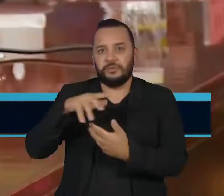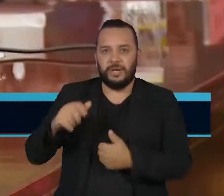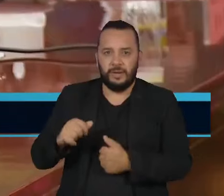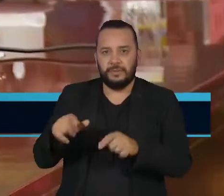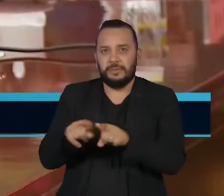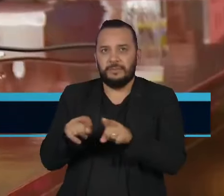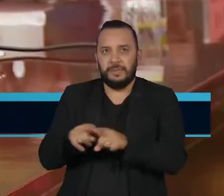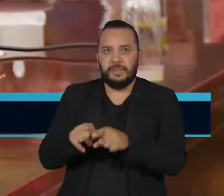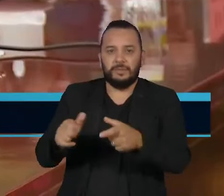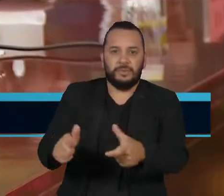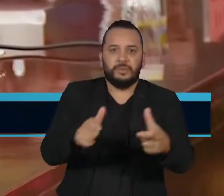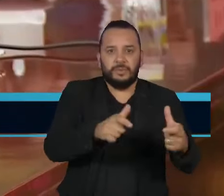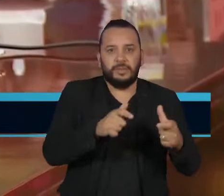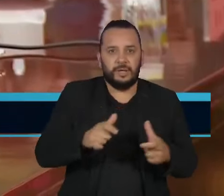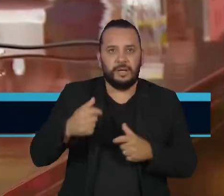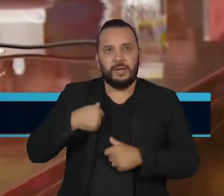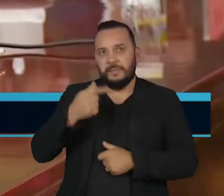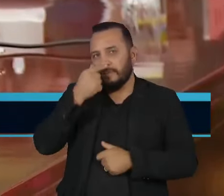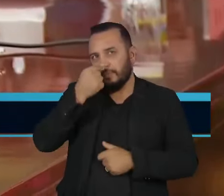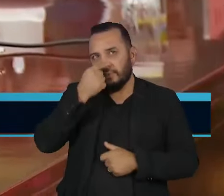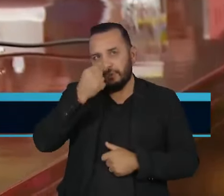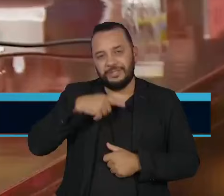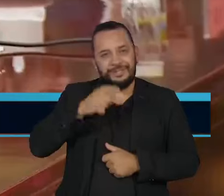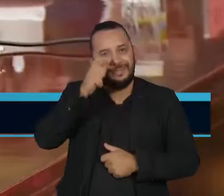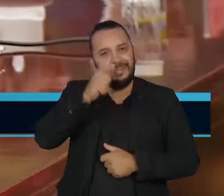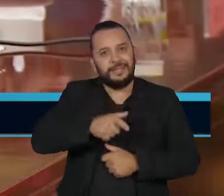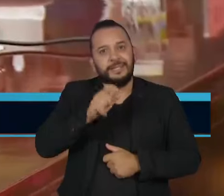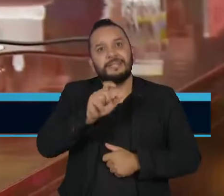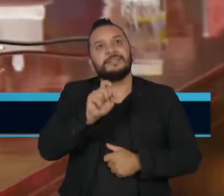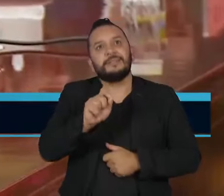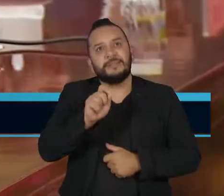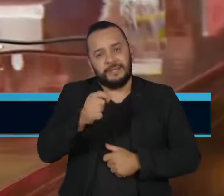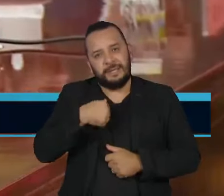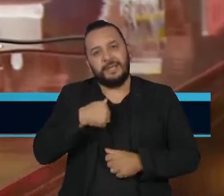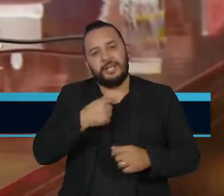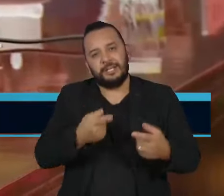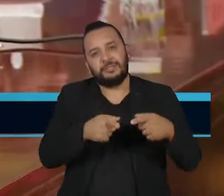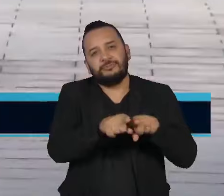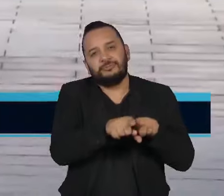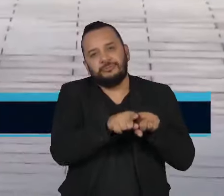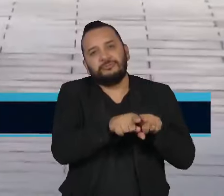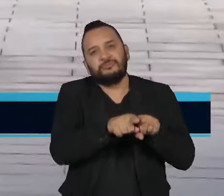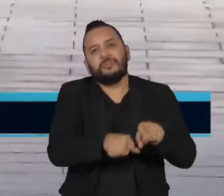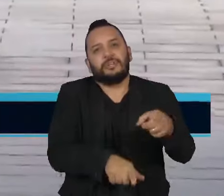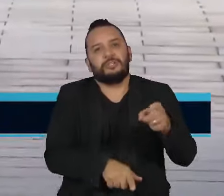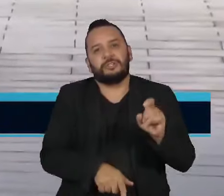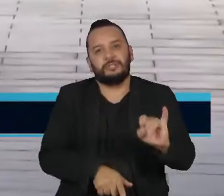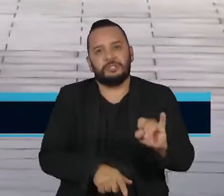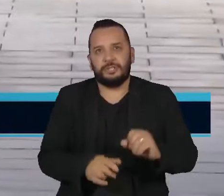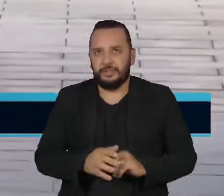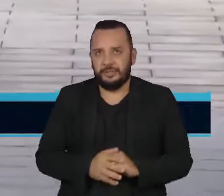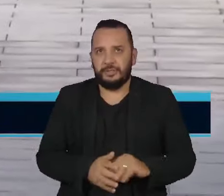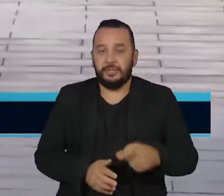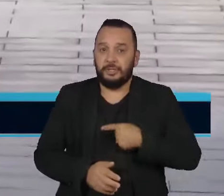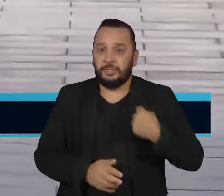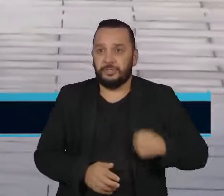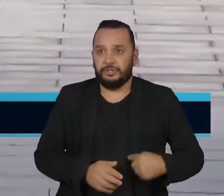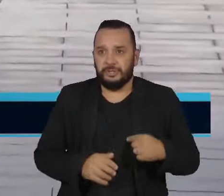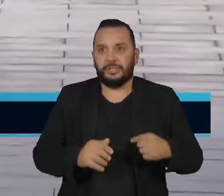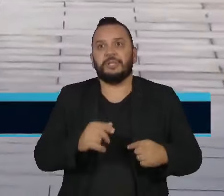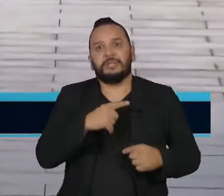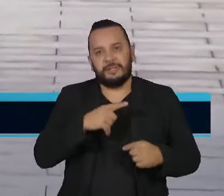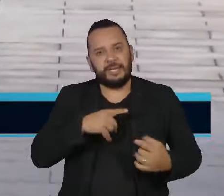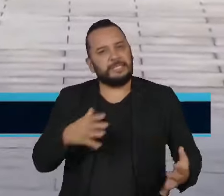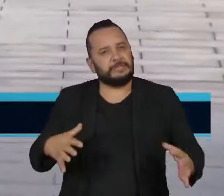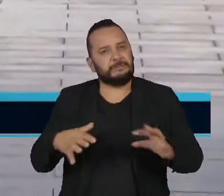regionais. Putin tem total interesse em se aproximar ainda mais de Xi Jinping. A China é um dos maiores aliados do